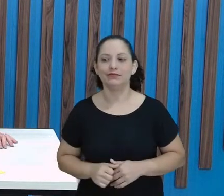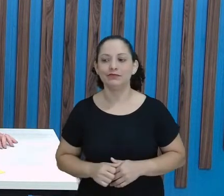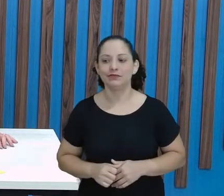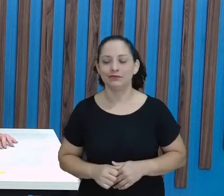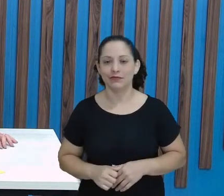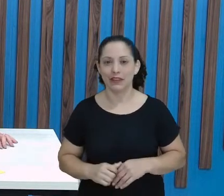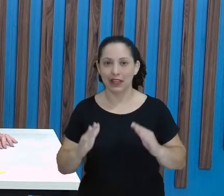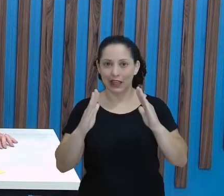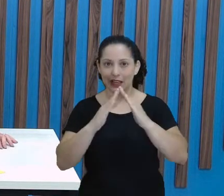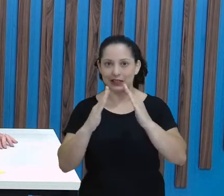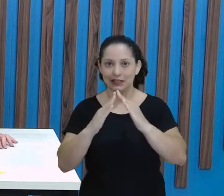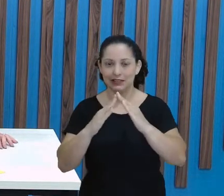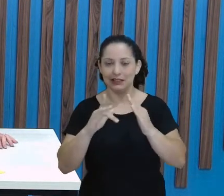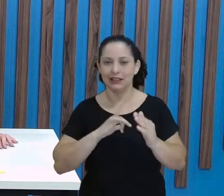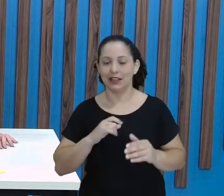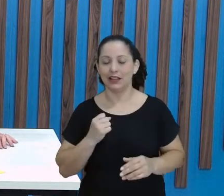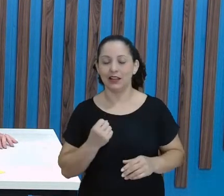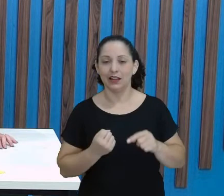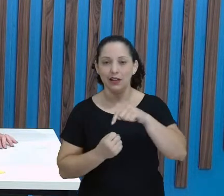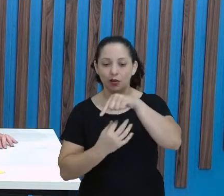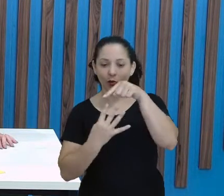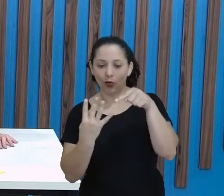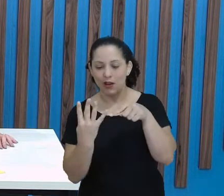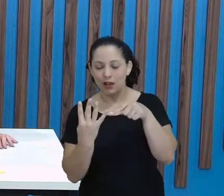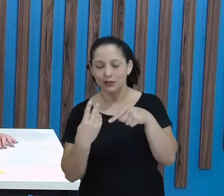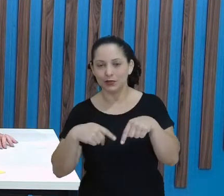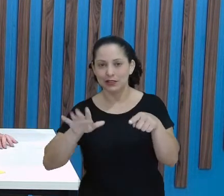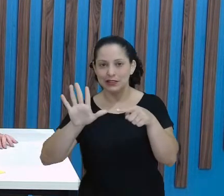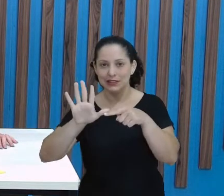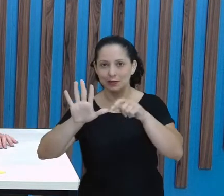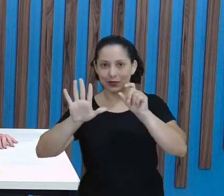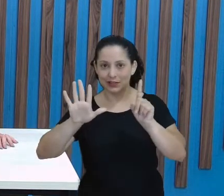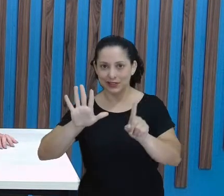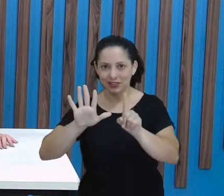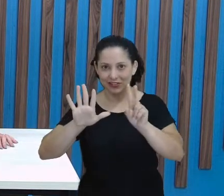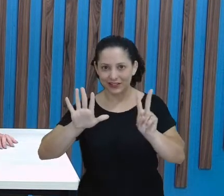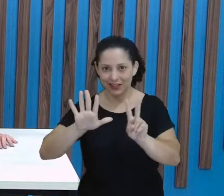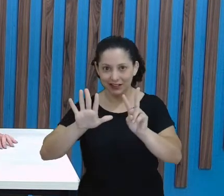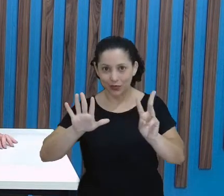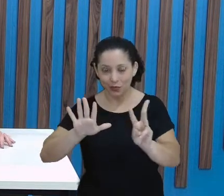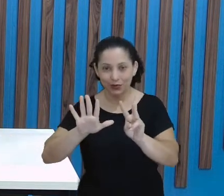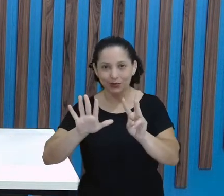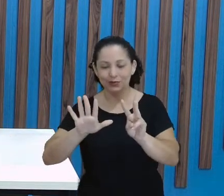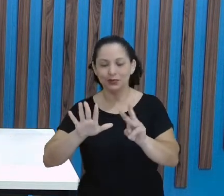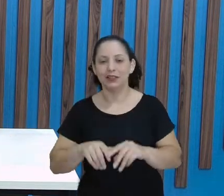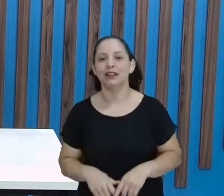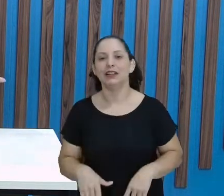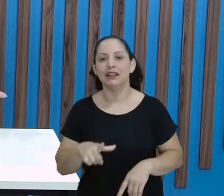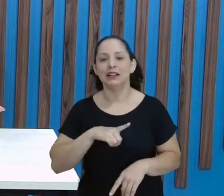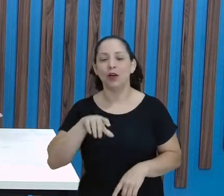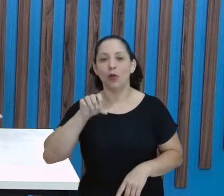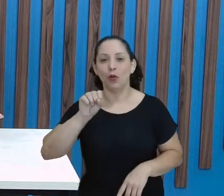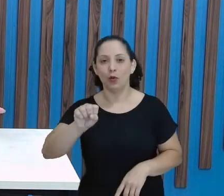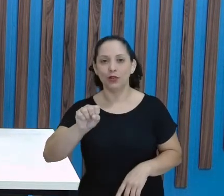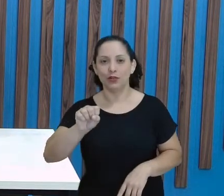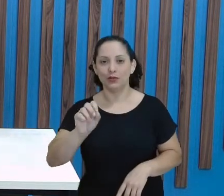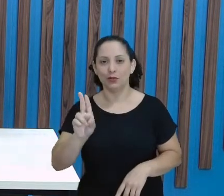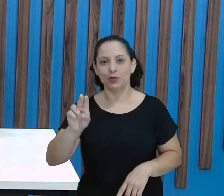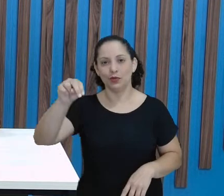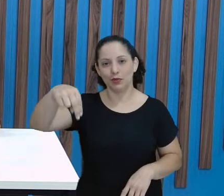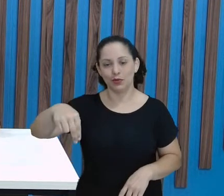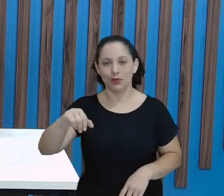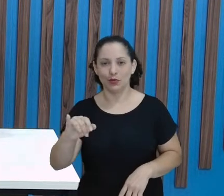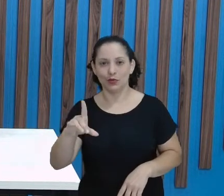3, 4, aqui vale 2, né? 5, 6, 7, 8. Então, 8 unidades